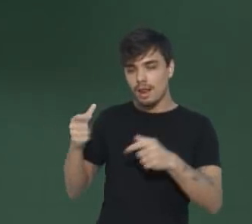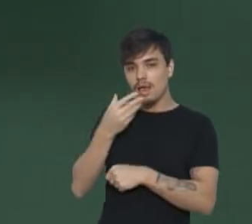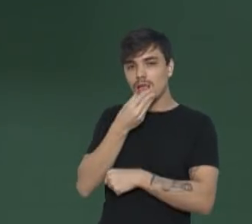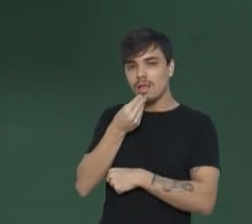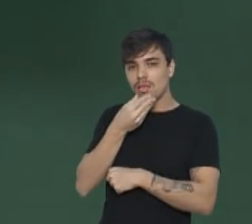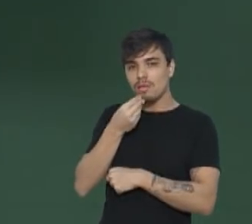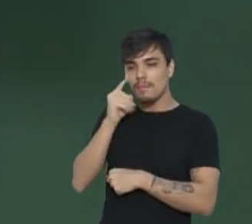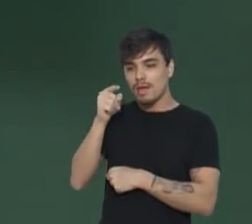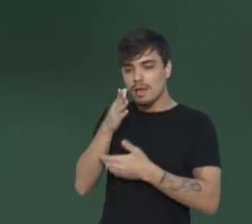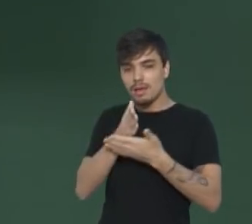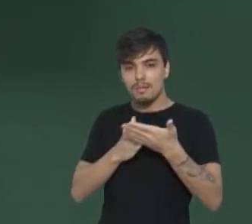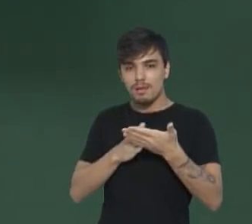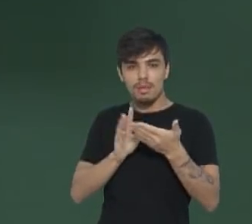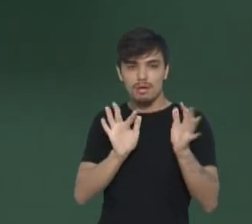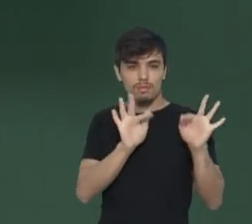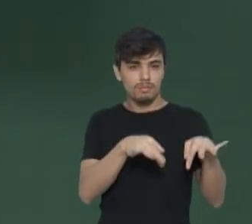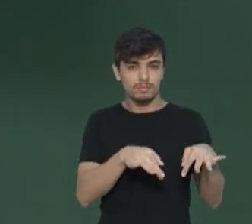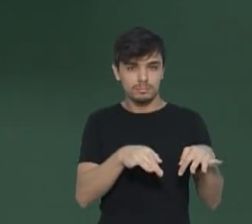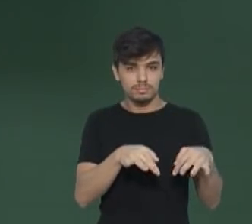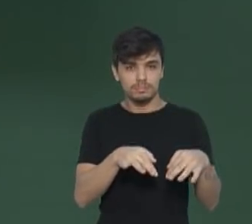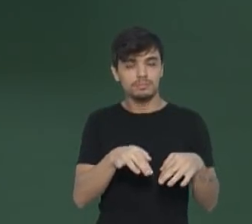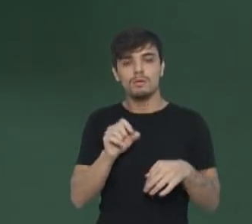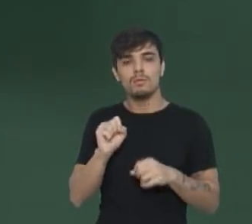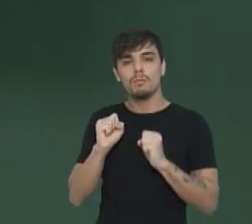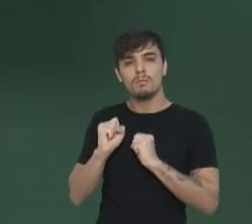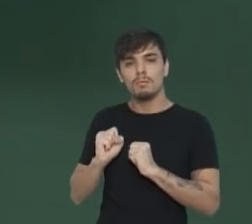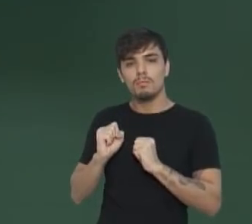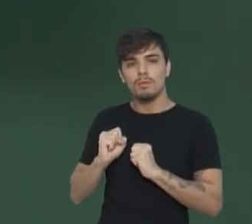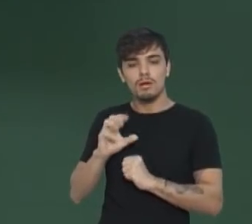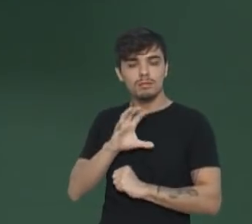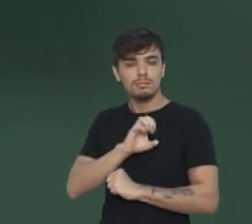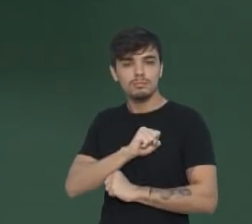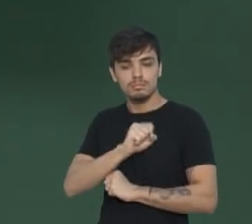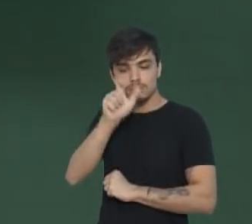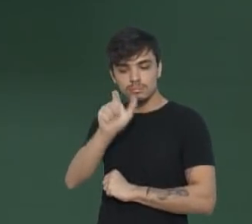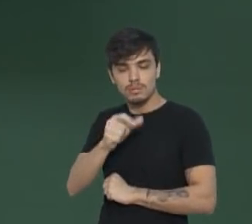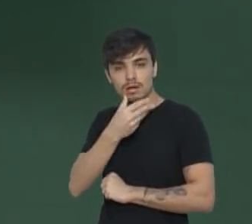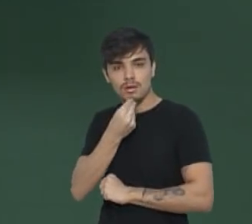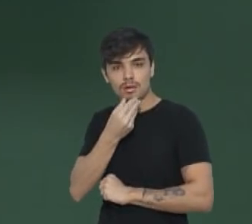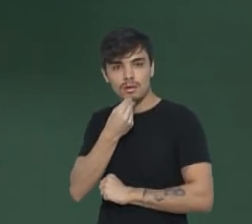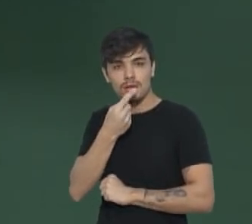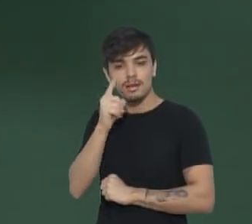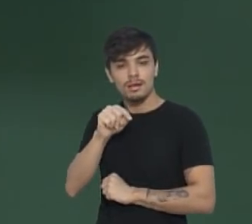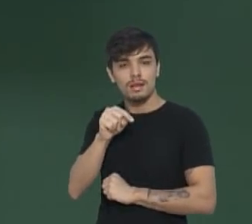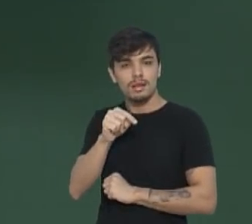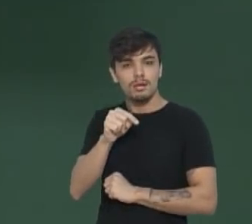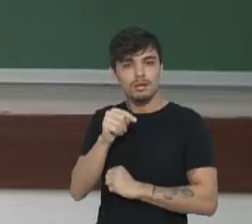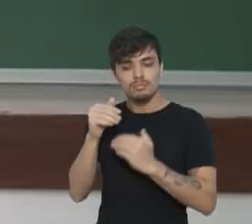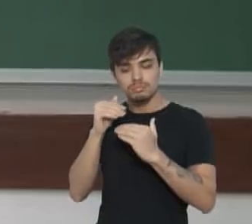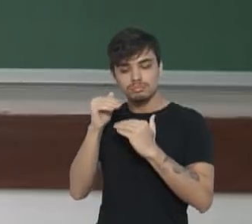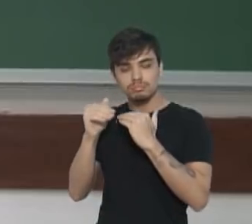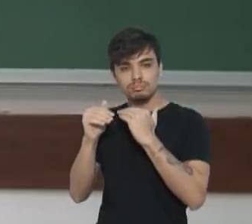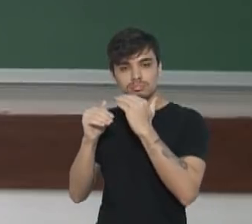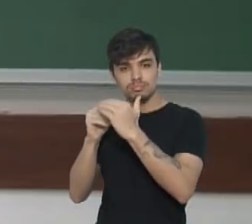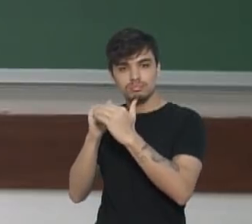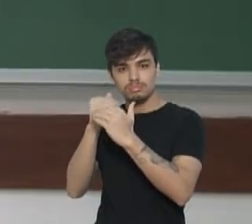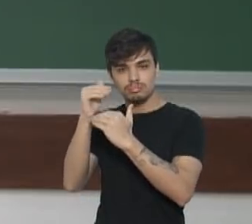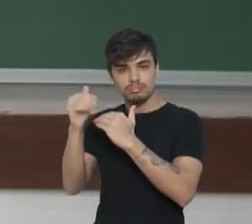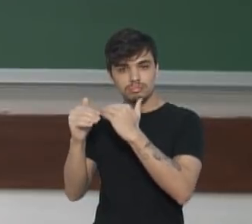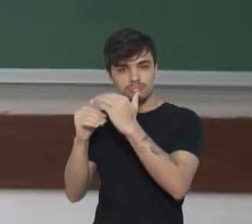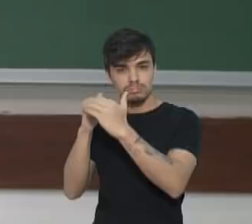ele é um meio e não um fim. O que pode ser amado no homem é que ele é um passar e um